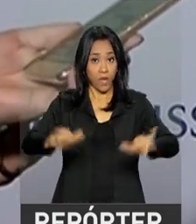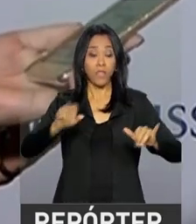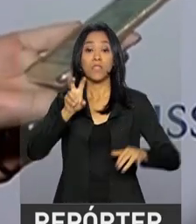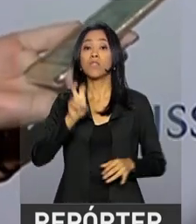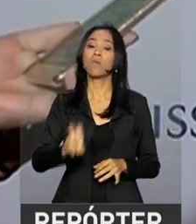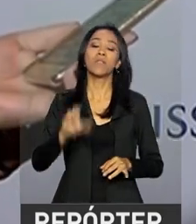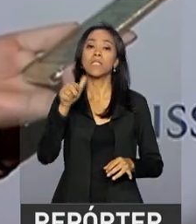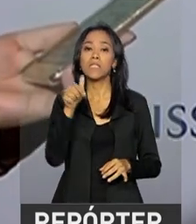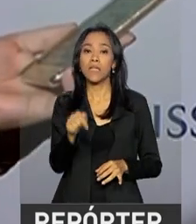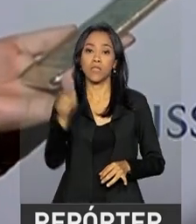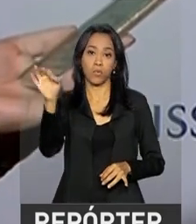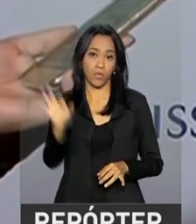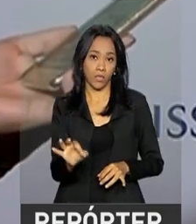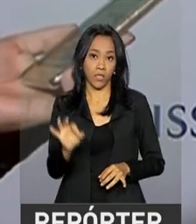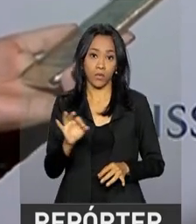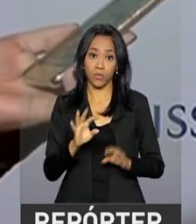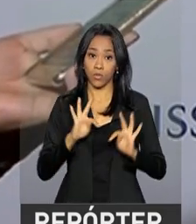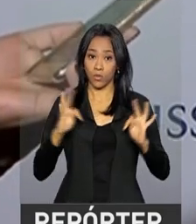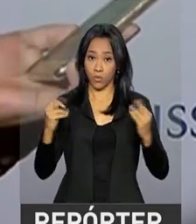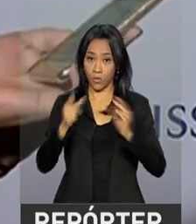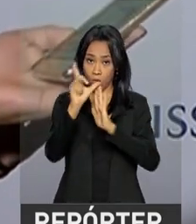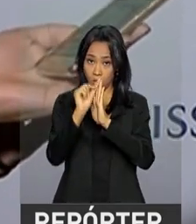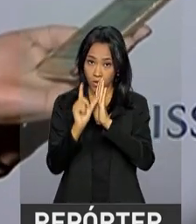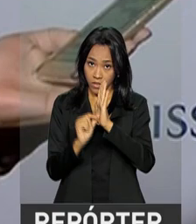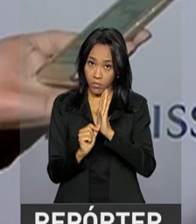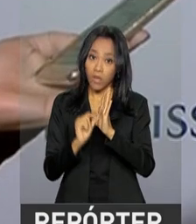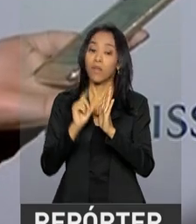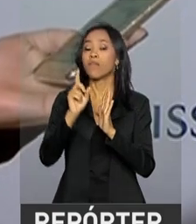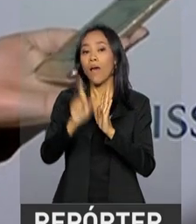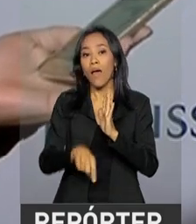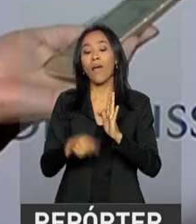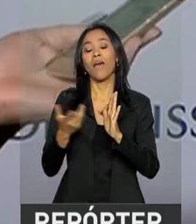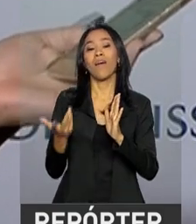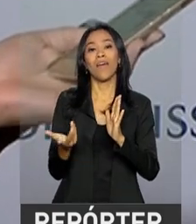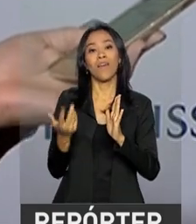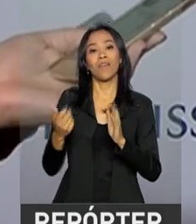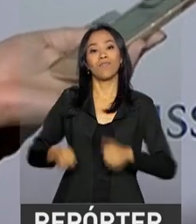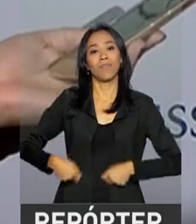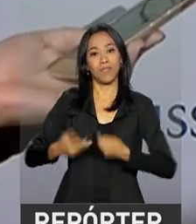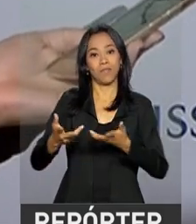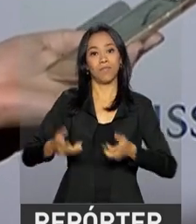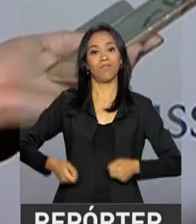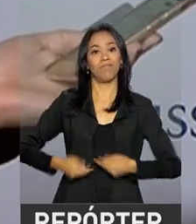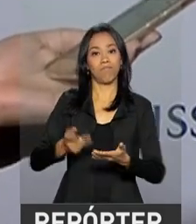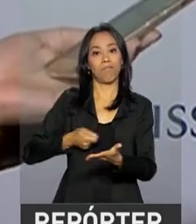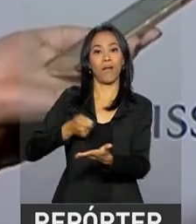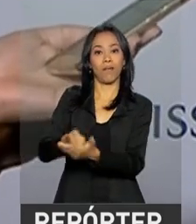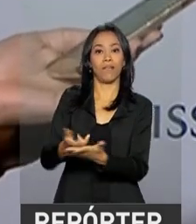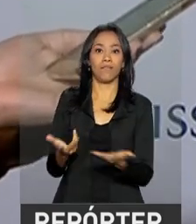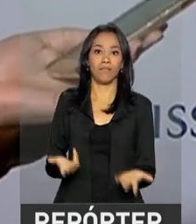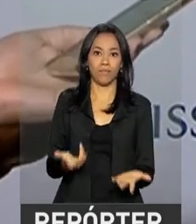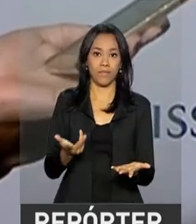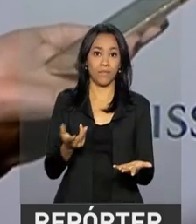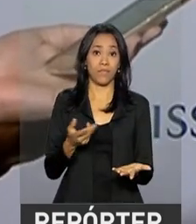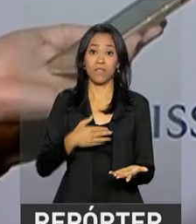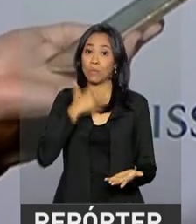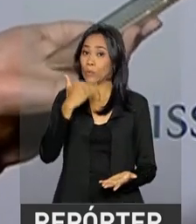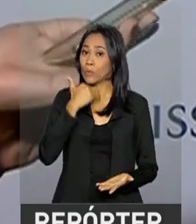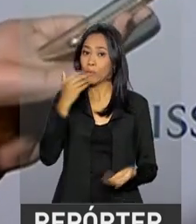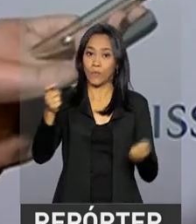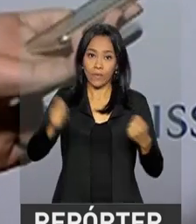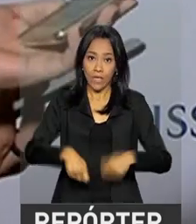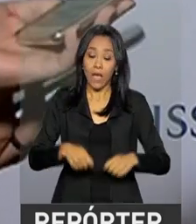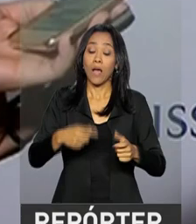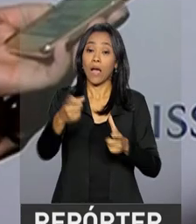57% do total do orçamento foi despesa da Previdência. É insustentável isso. O déficit da